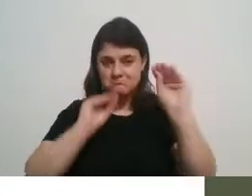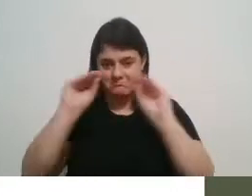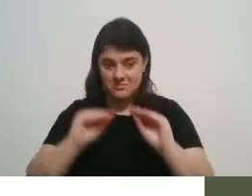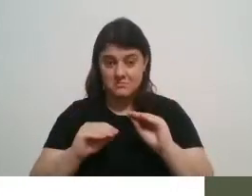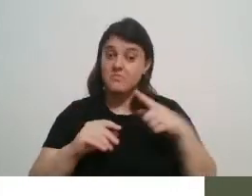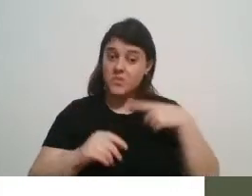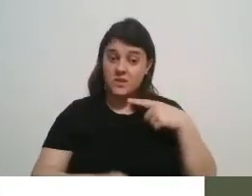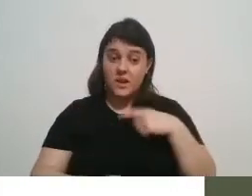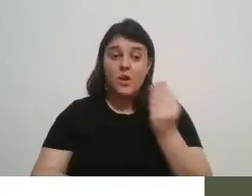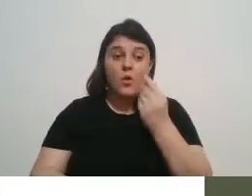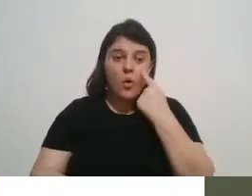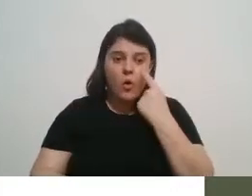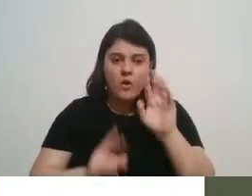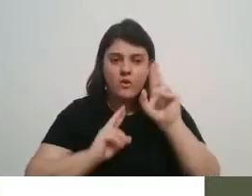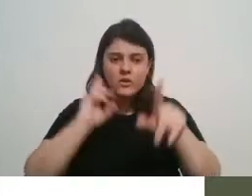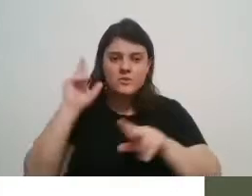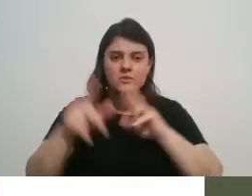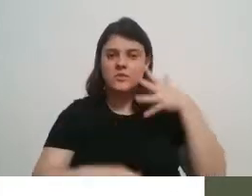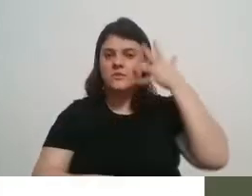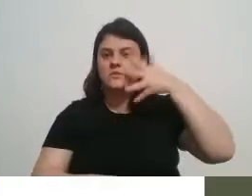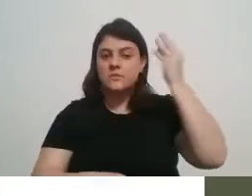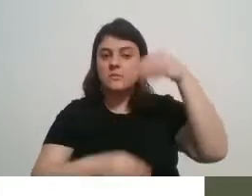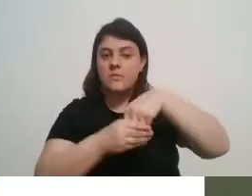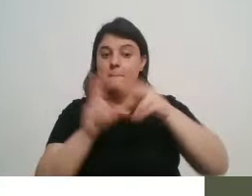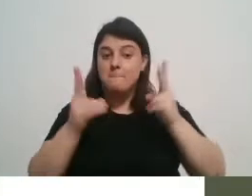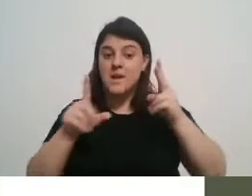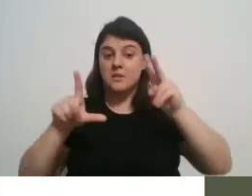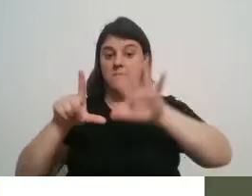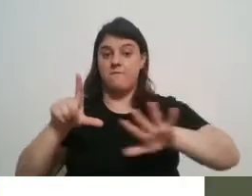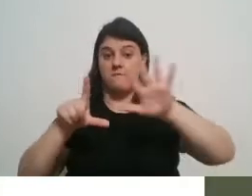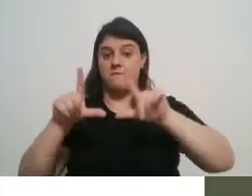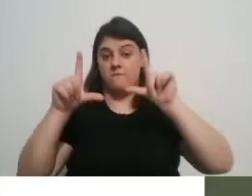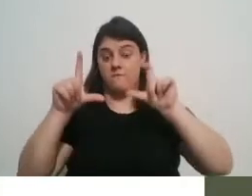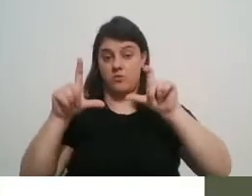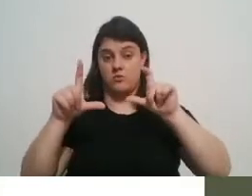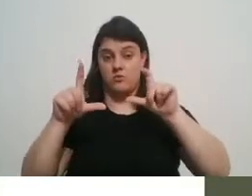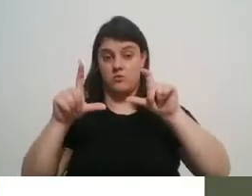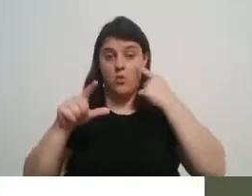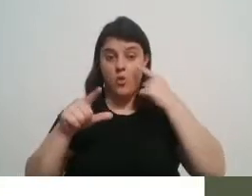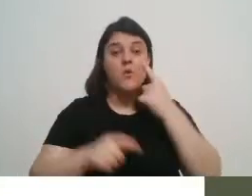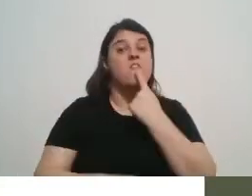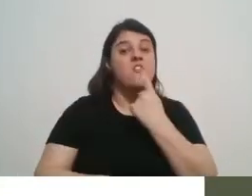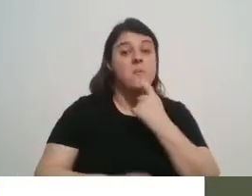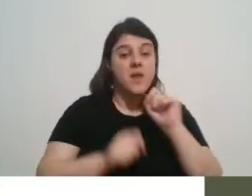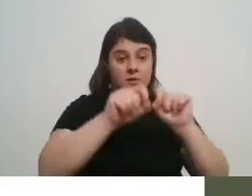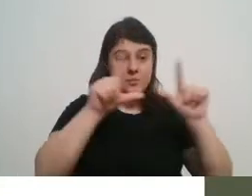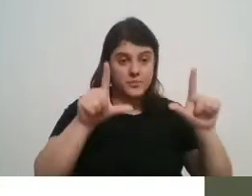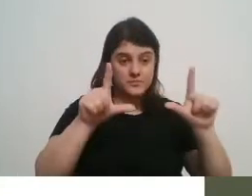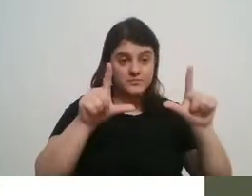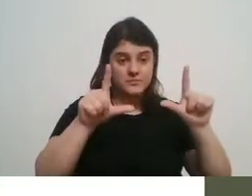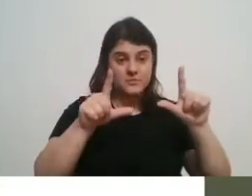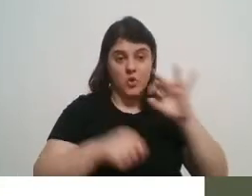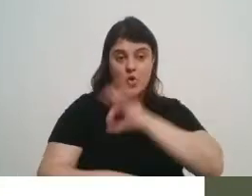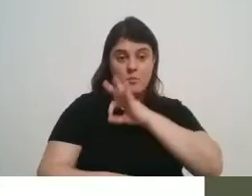Olha a diferença de discurso dentro de uma mesma fotografia, né? Entre esse retângulo vermelho, por exemplo, que tem o policial olhando